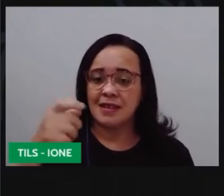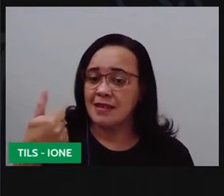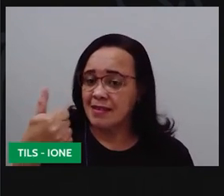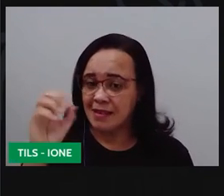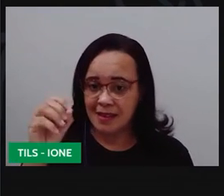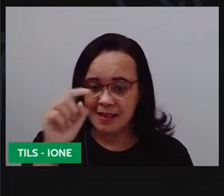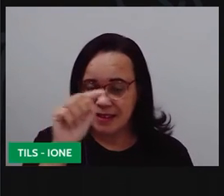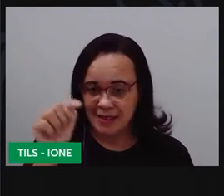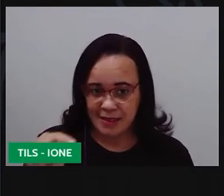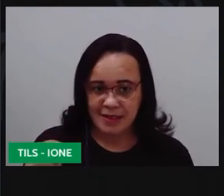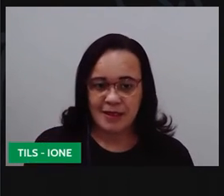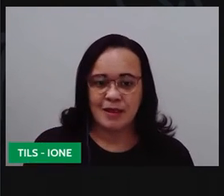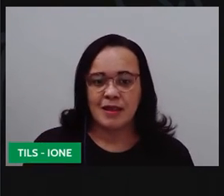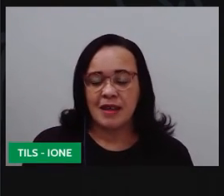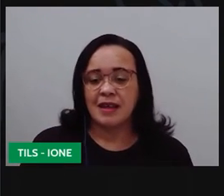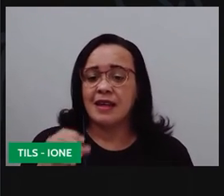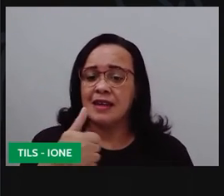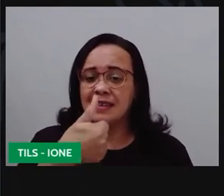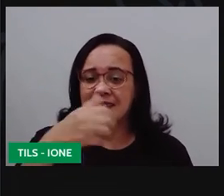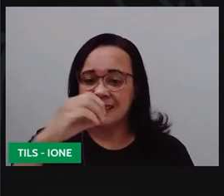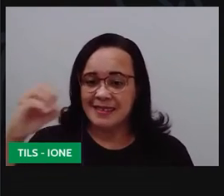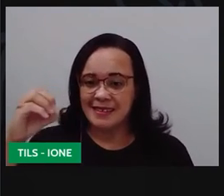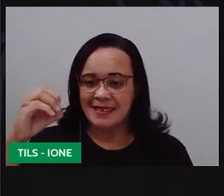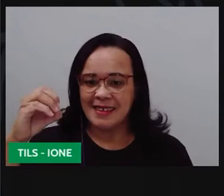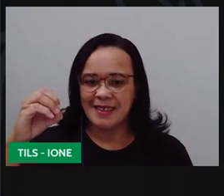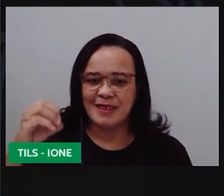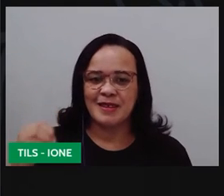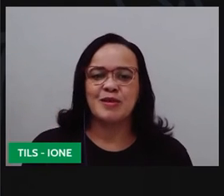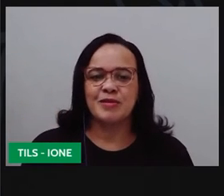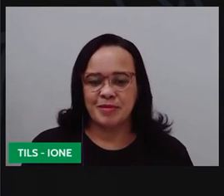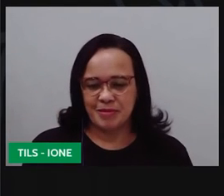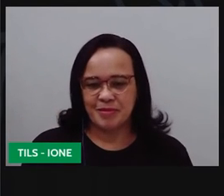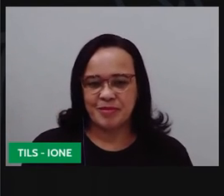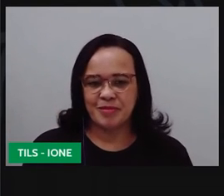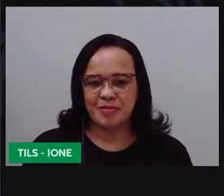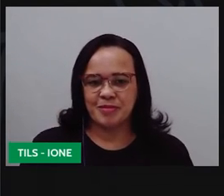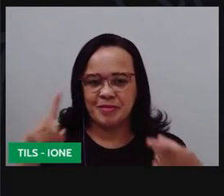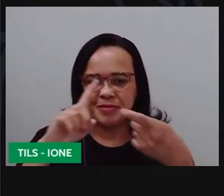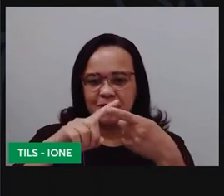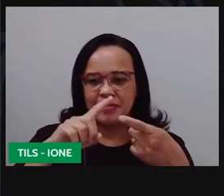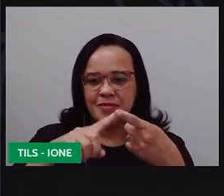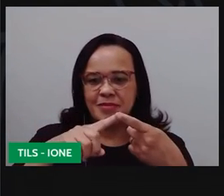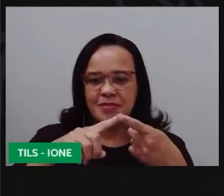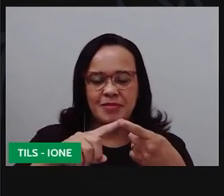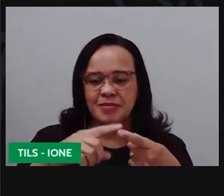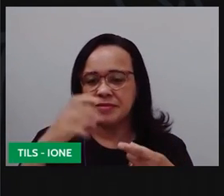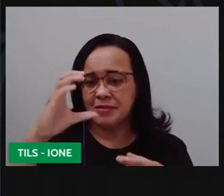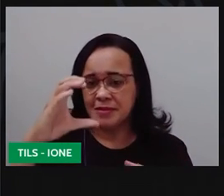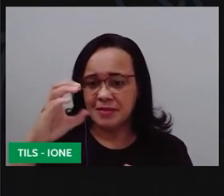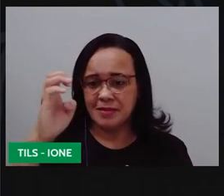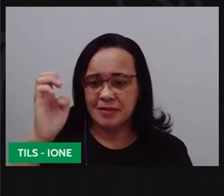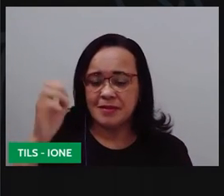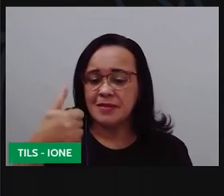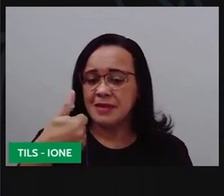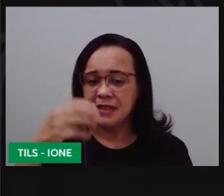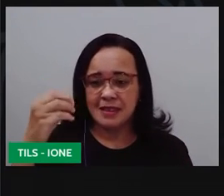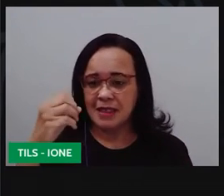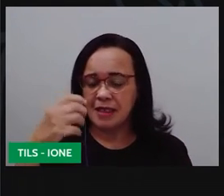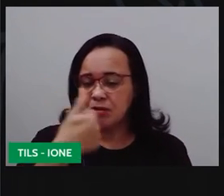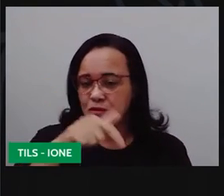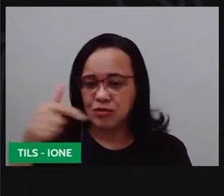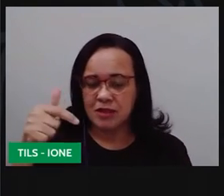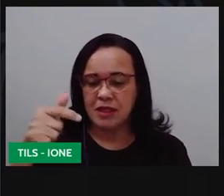centena aqui eu tenho a unidade aqui eu tenho até Zena eu tenho centena não tem então vamos lá